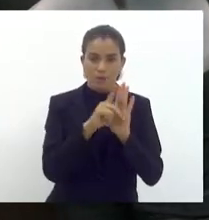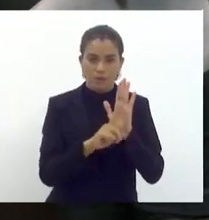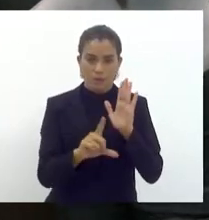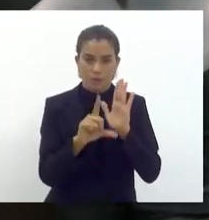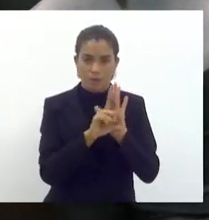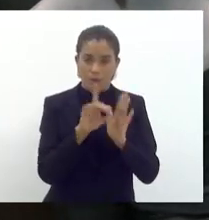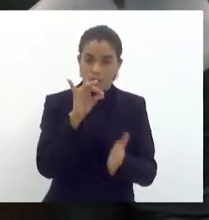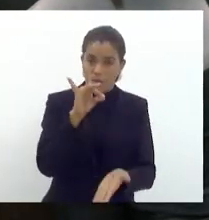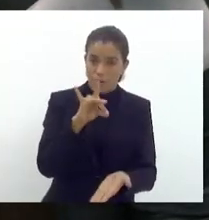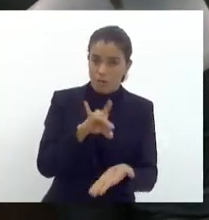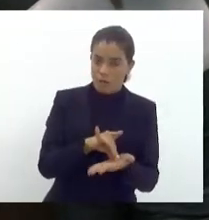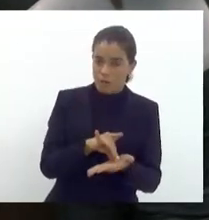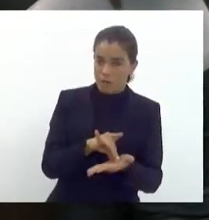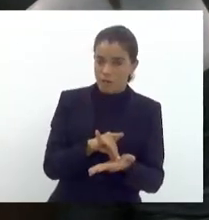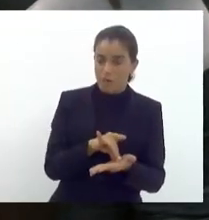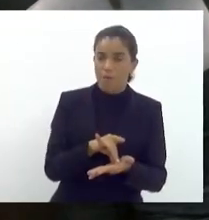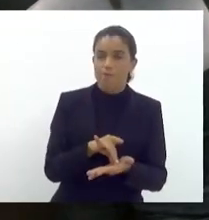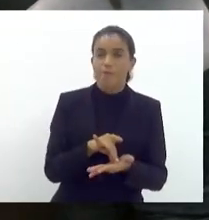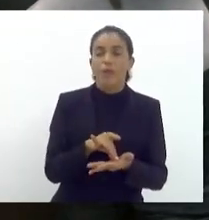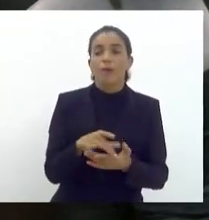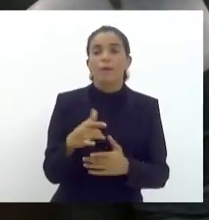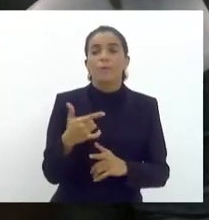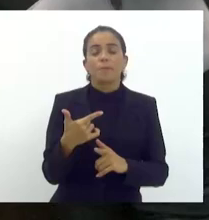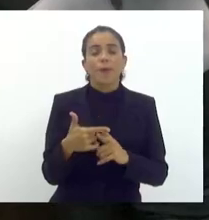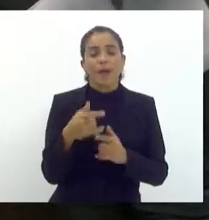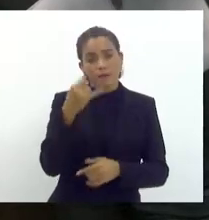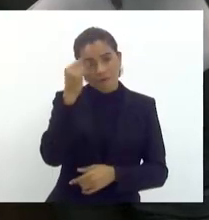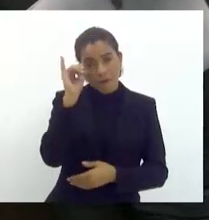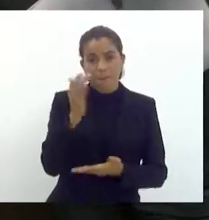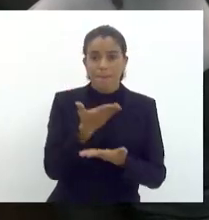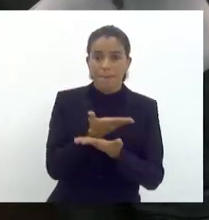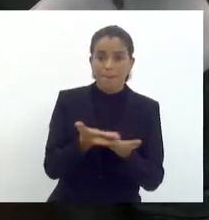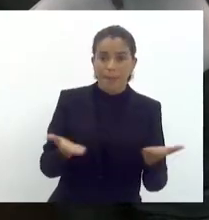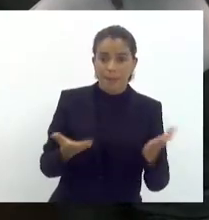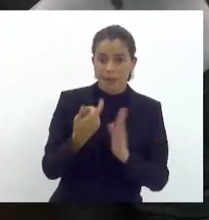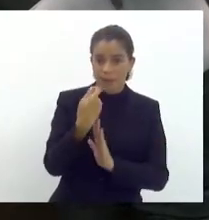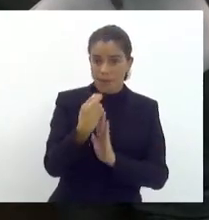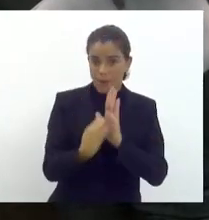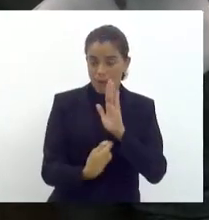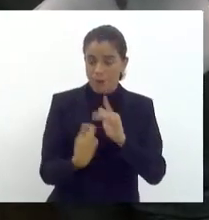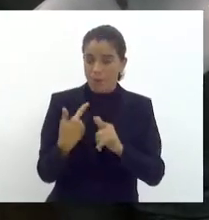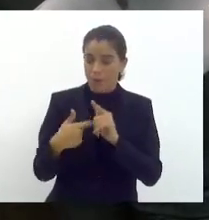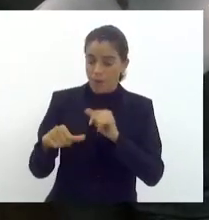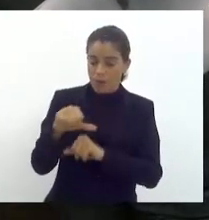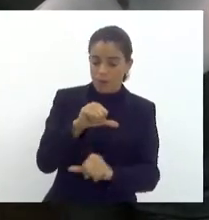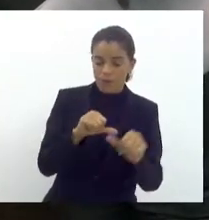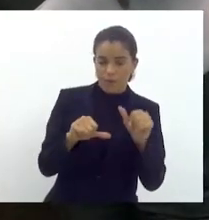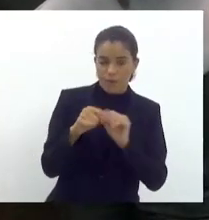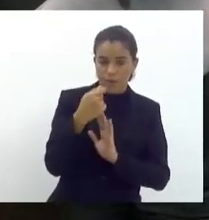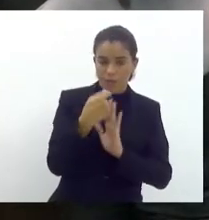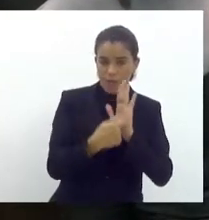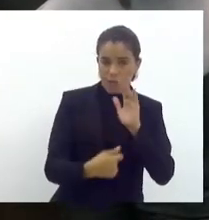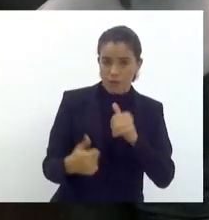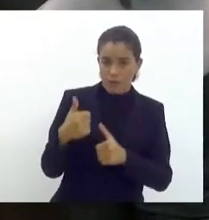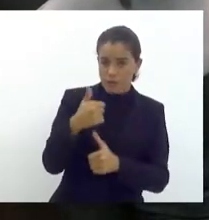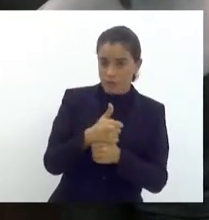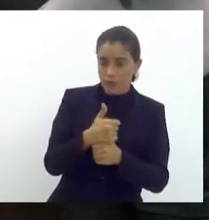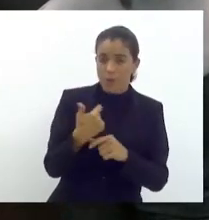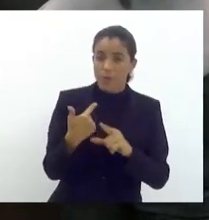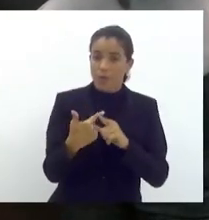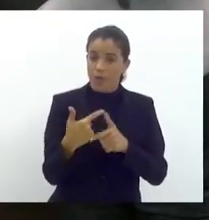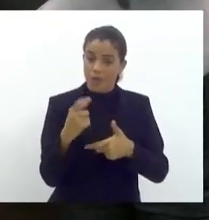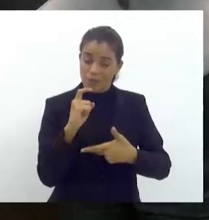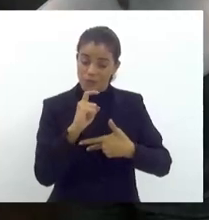original para que não se perdesse autoria porque quando vira substitutivo não é o caso porque é do